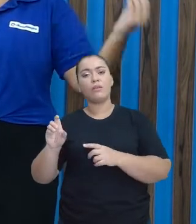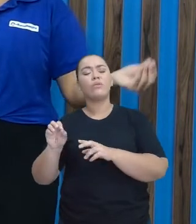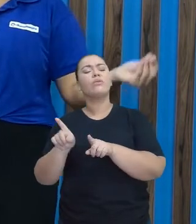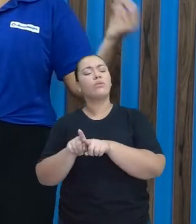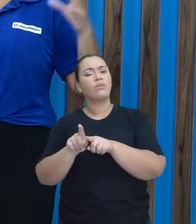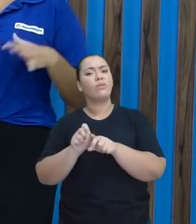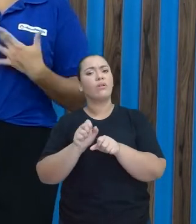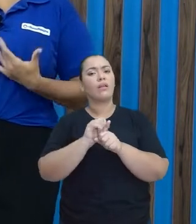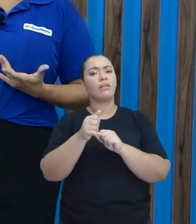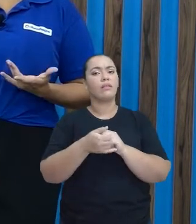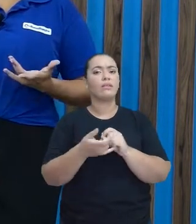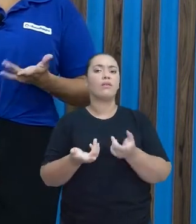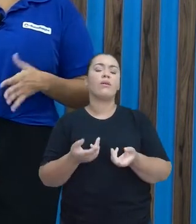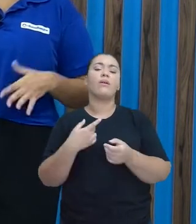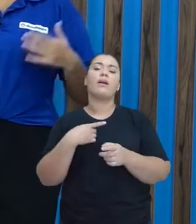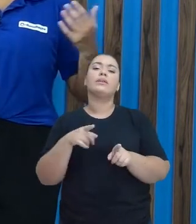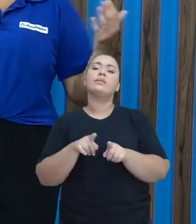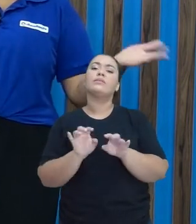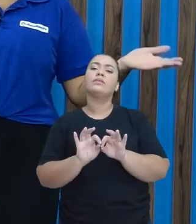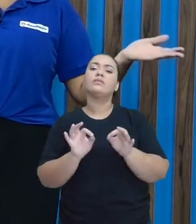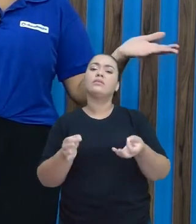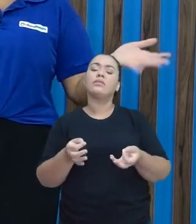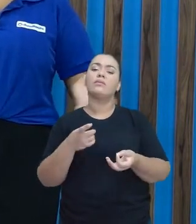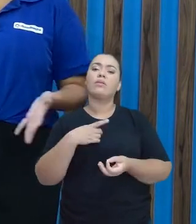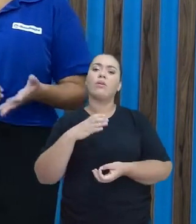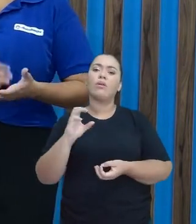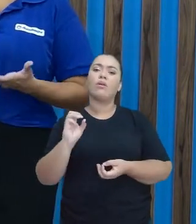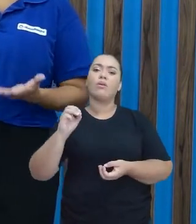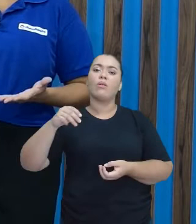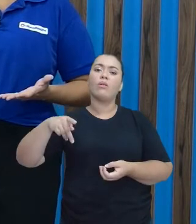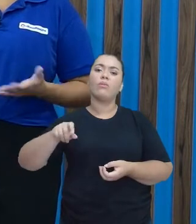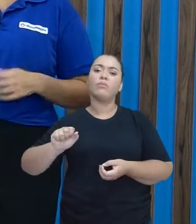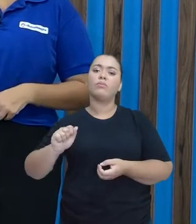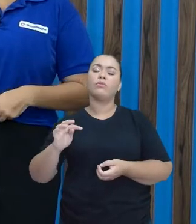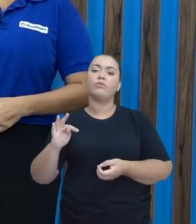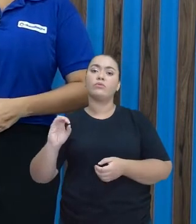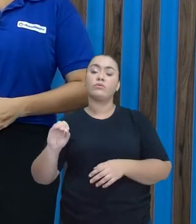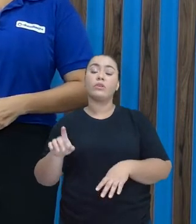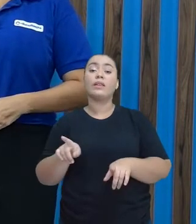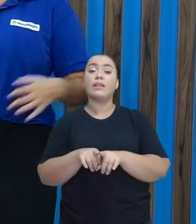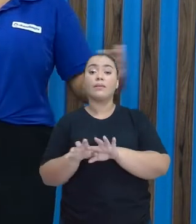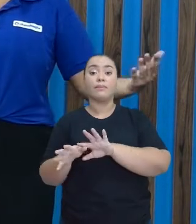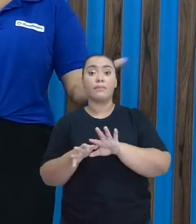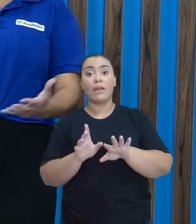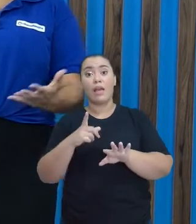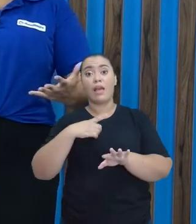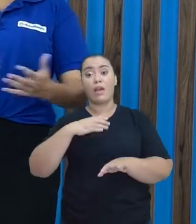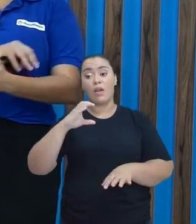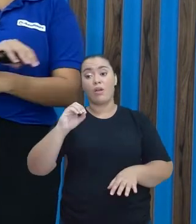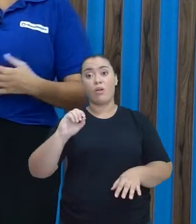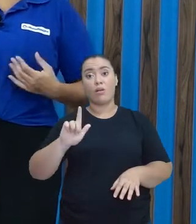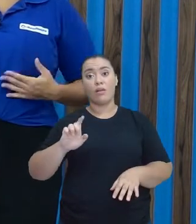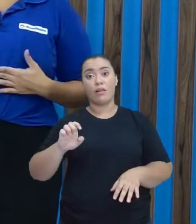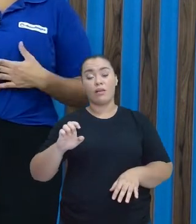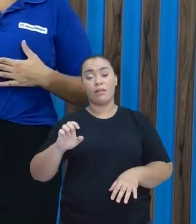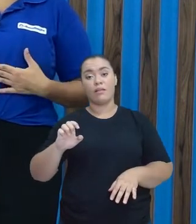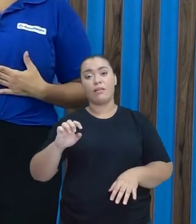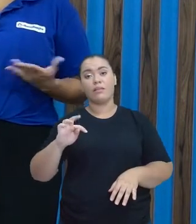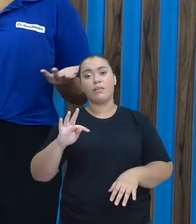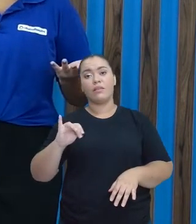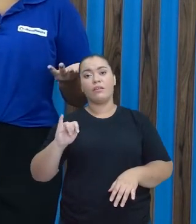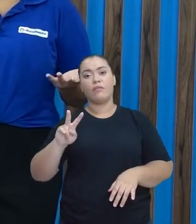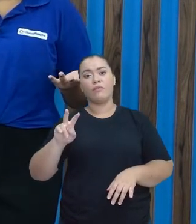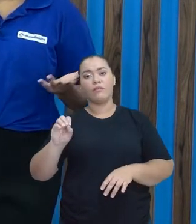coisa, um radical só ou mais de um, e o coletivo, que vai designar o quê? Uma coleção de seres, né?